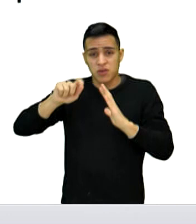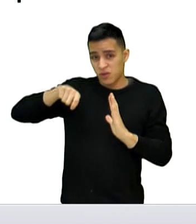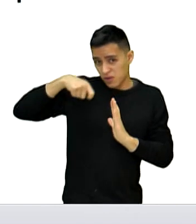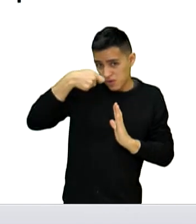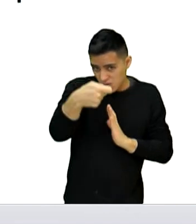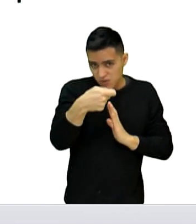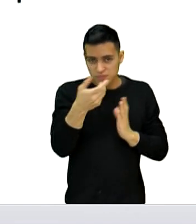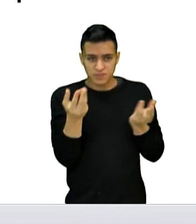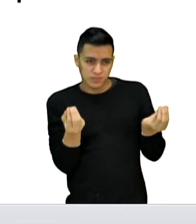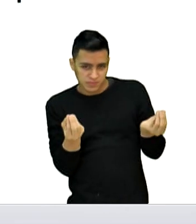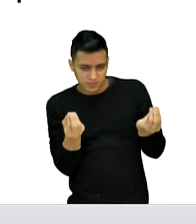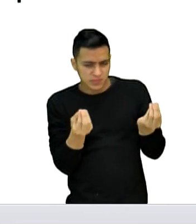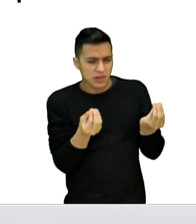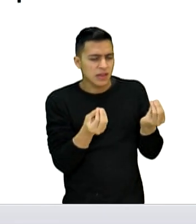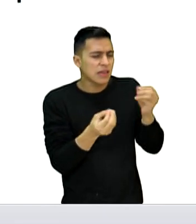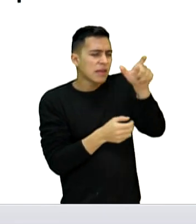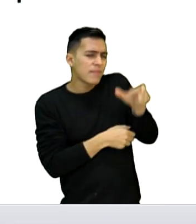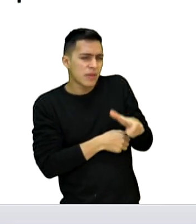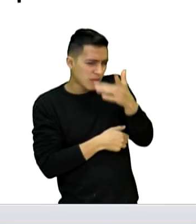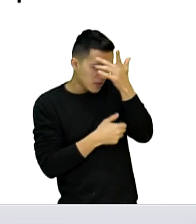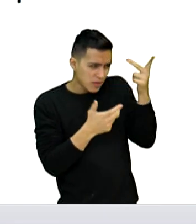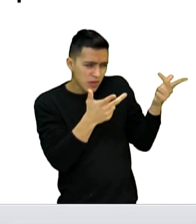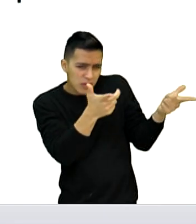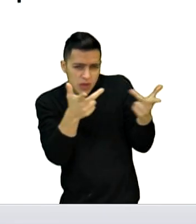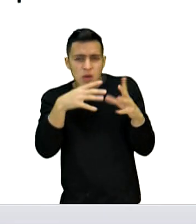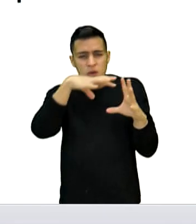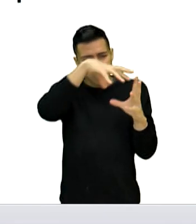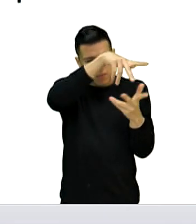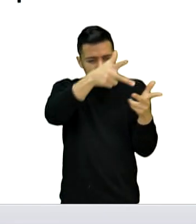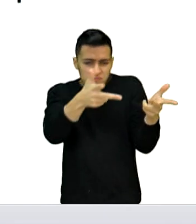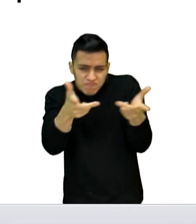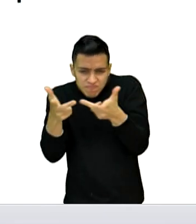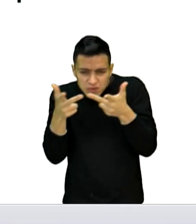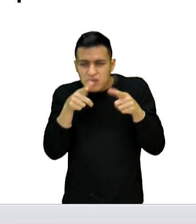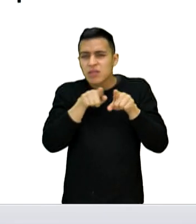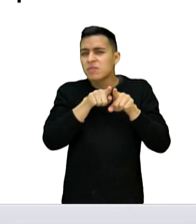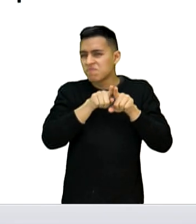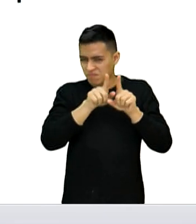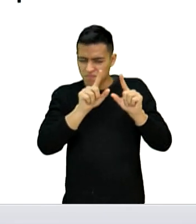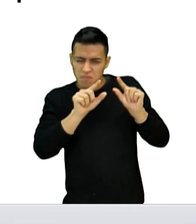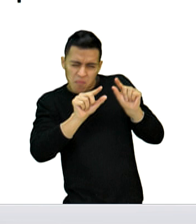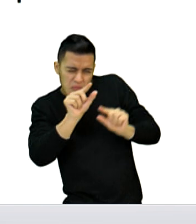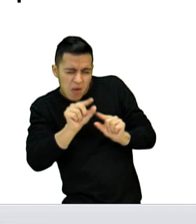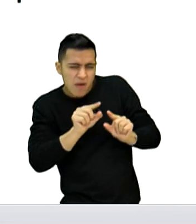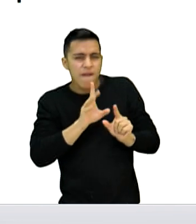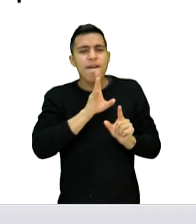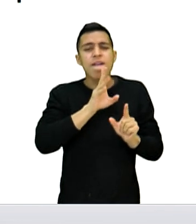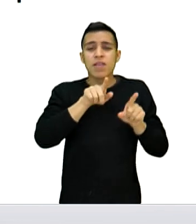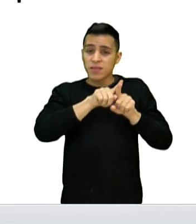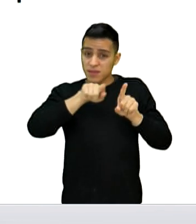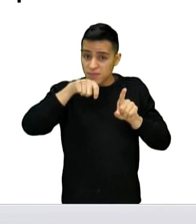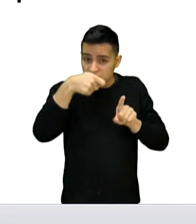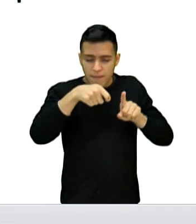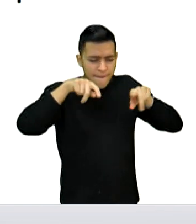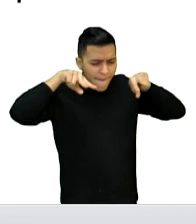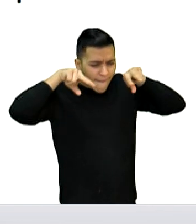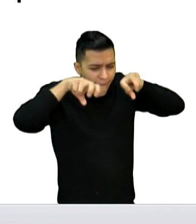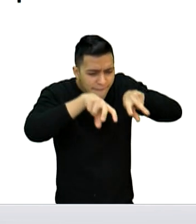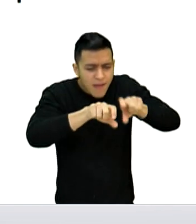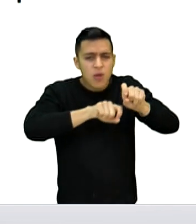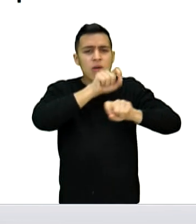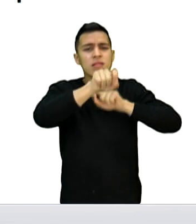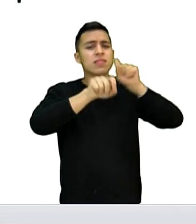sobre gamers, sobre o mundo dos gamers, um pouquinho, né? Também exploramos